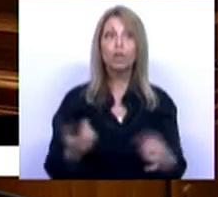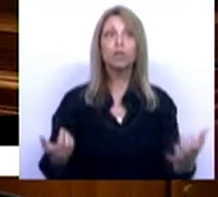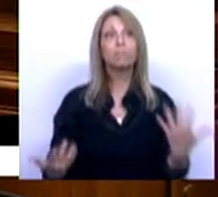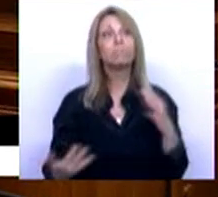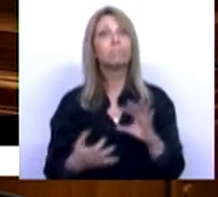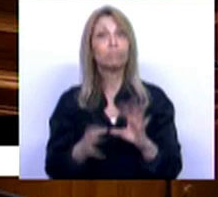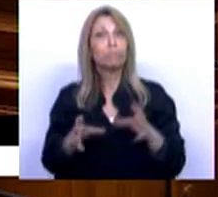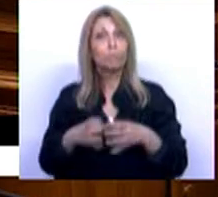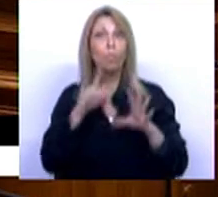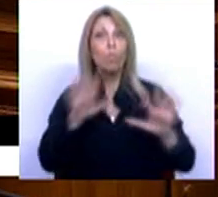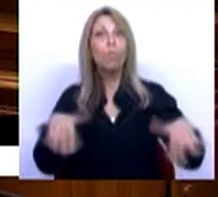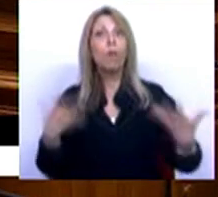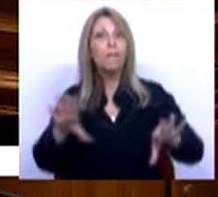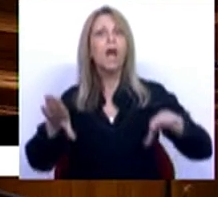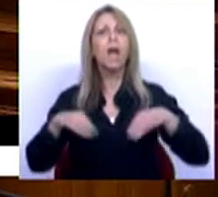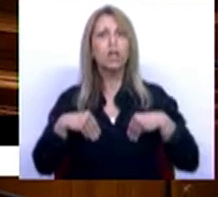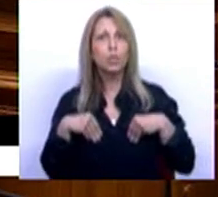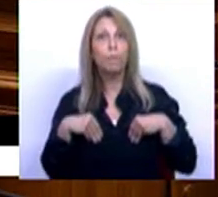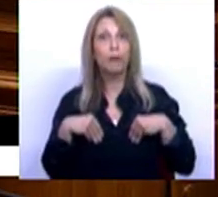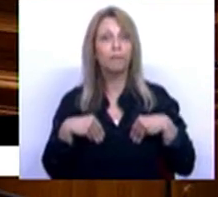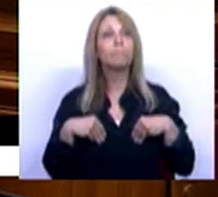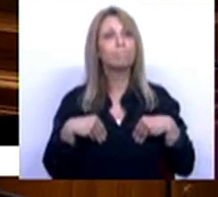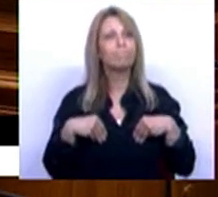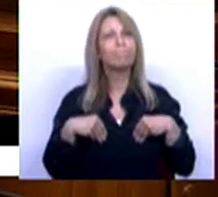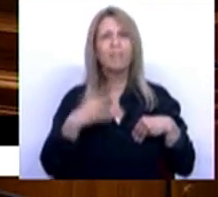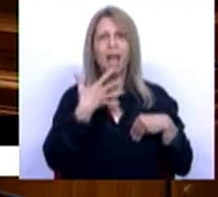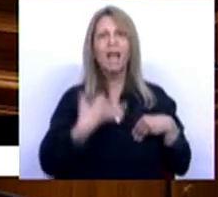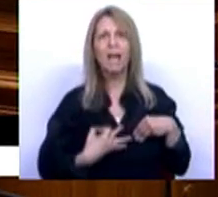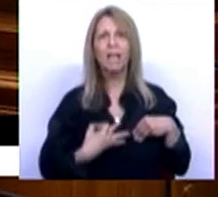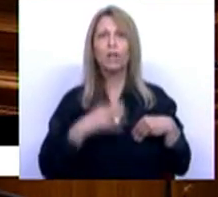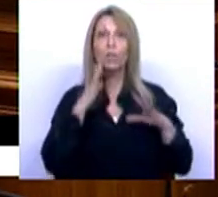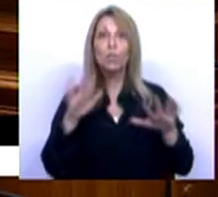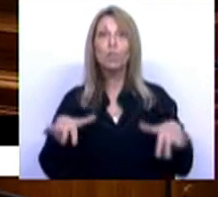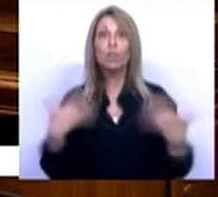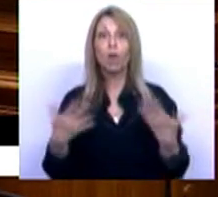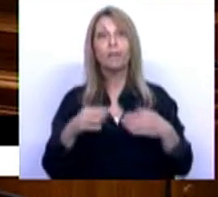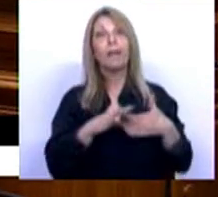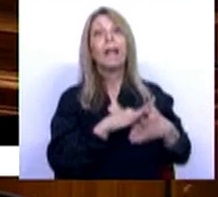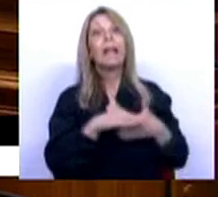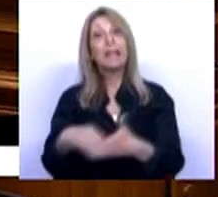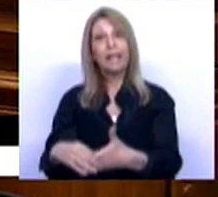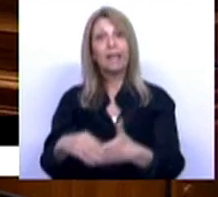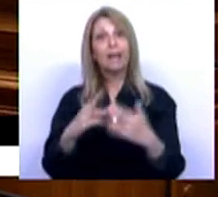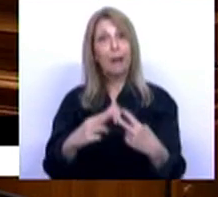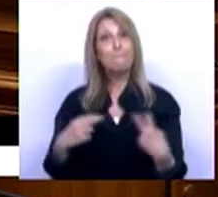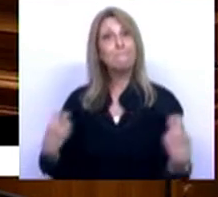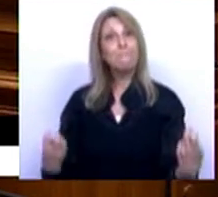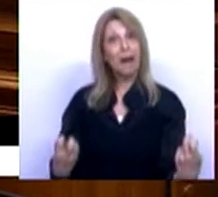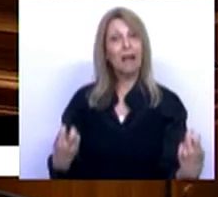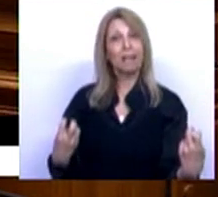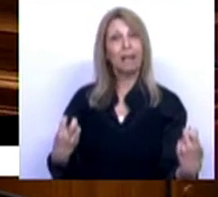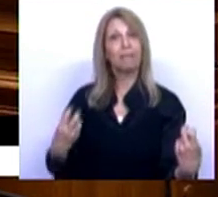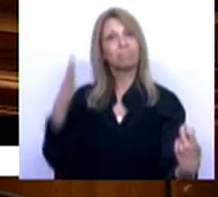bloco, poderá assumir. Acredito que possa parecer estranho aqui à minha líder da bancada que eu abra esta